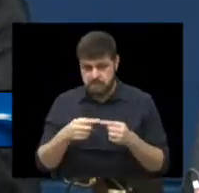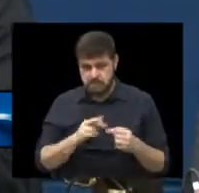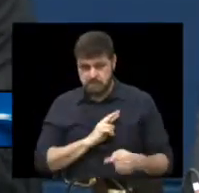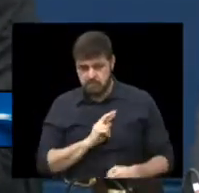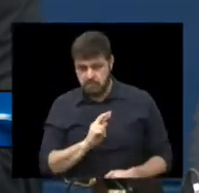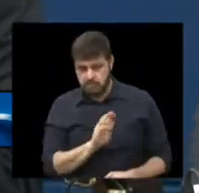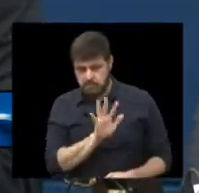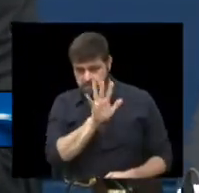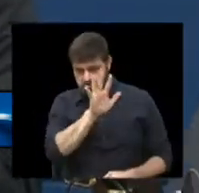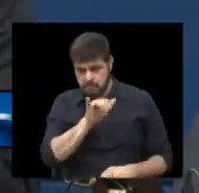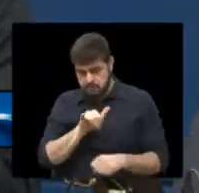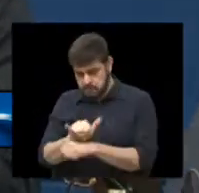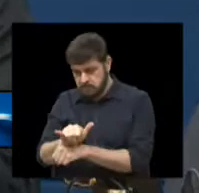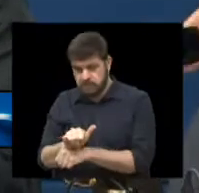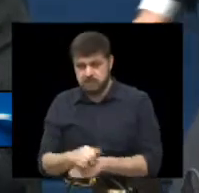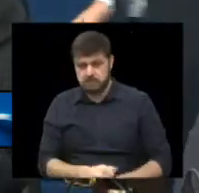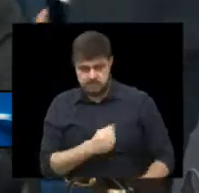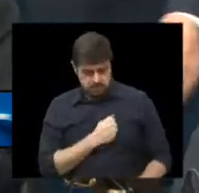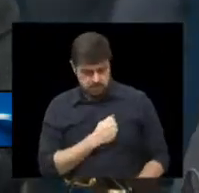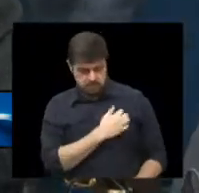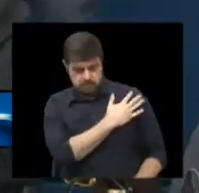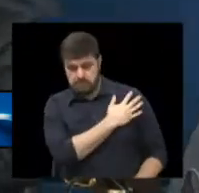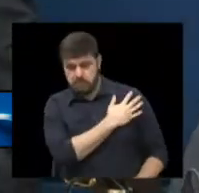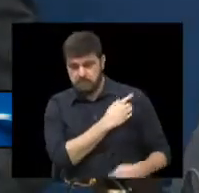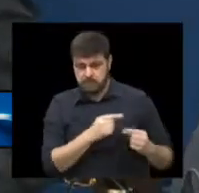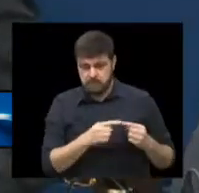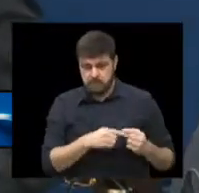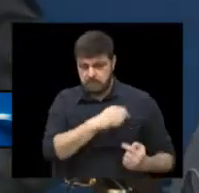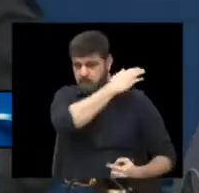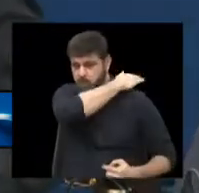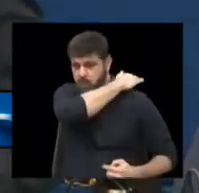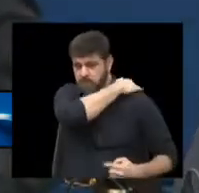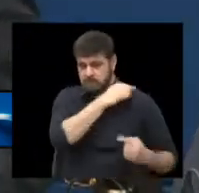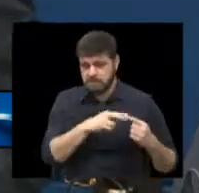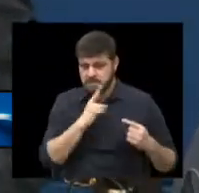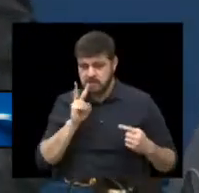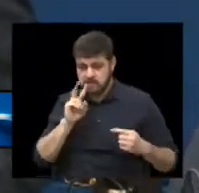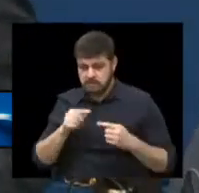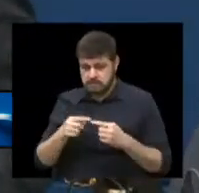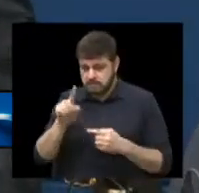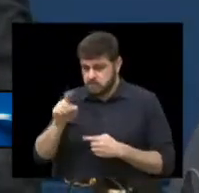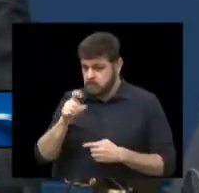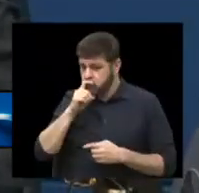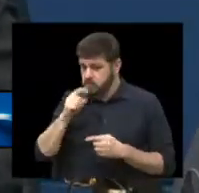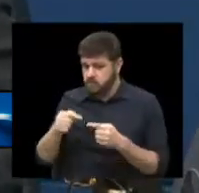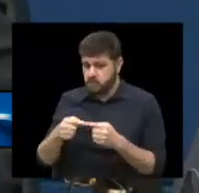Gás, ausente. Tenente Santini, sim. Tico Costa, sim. Vinícius Gratti, sim. Zé Carlos, sim.